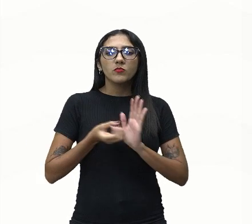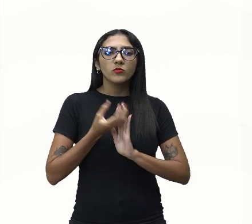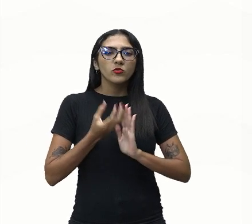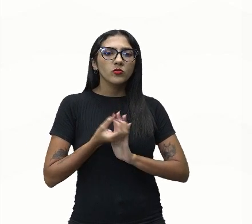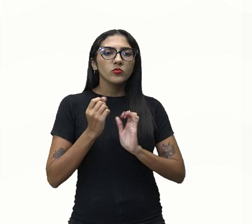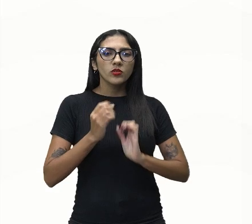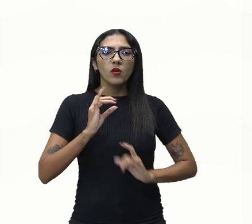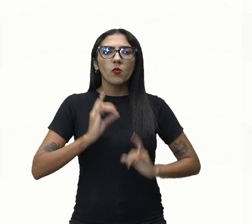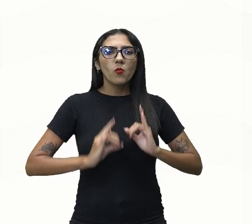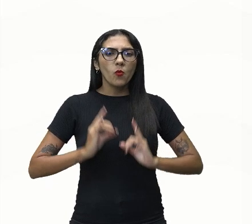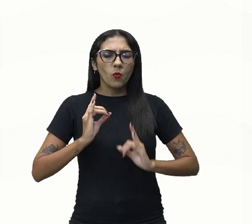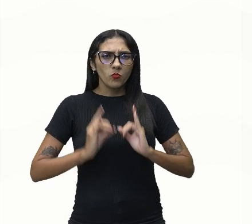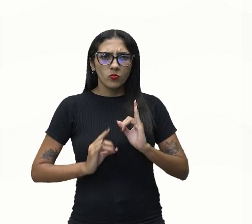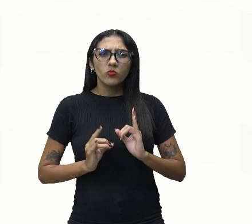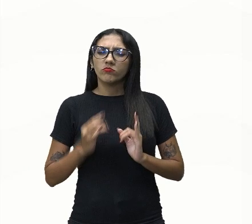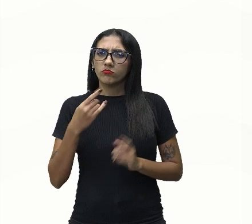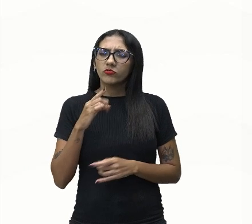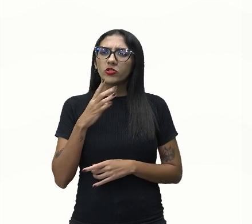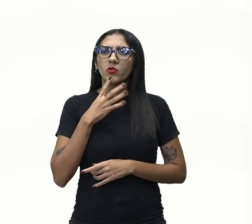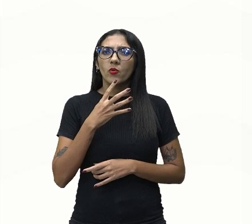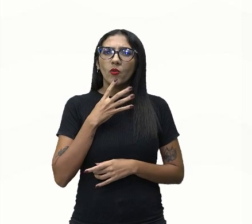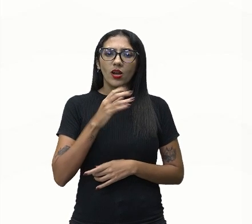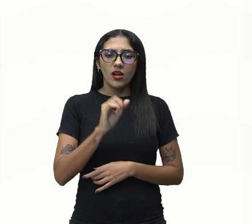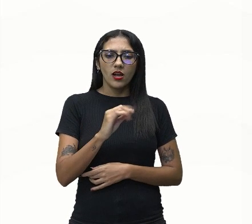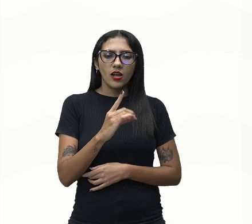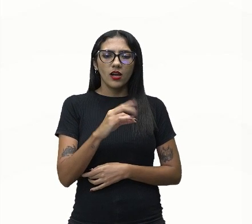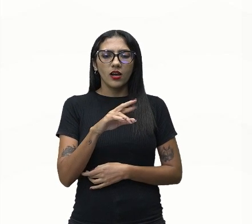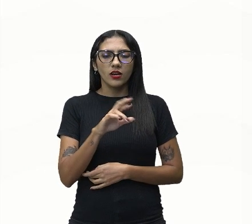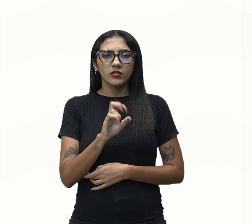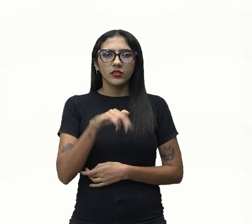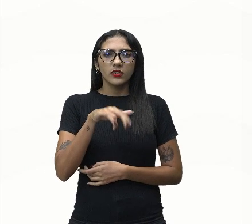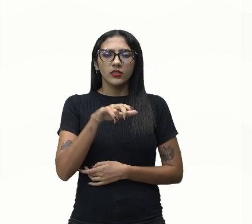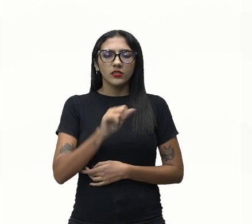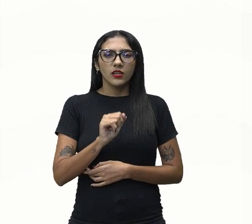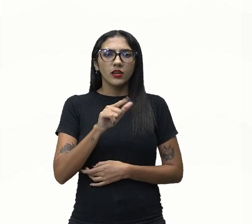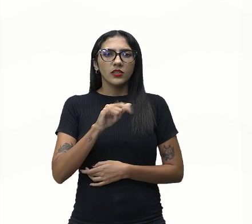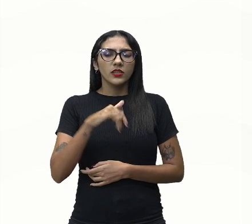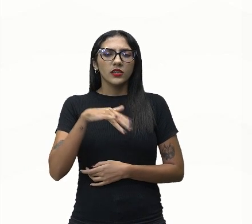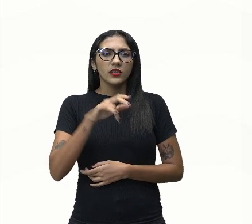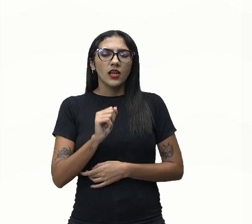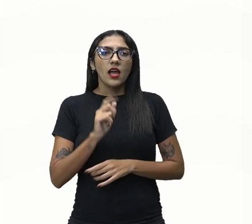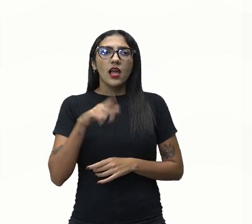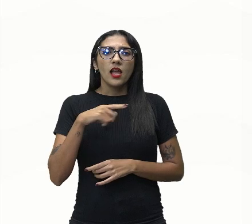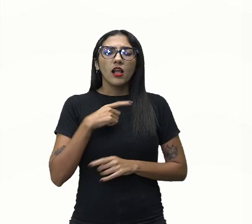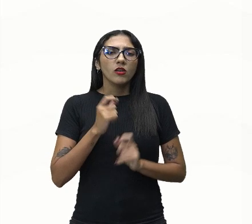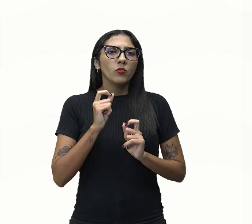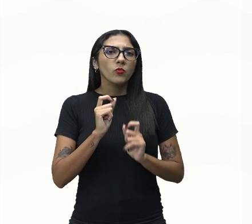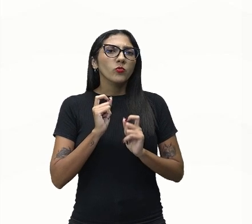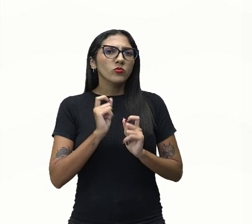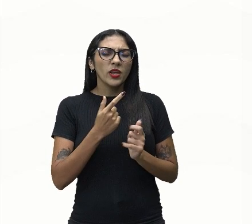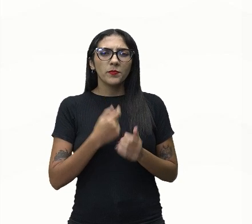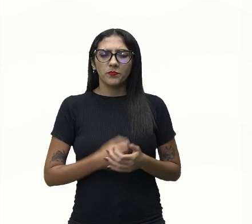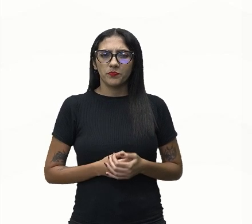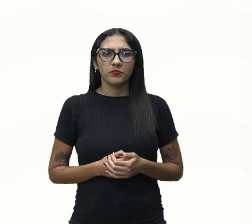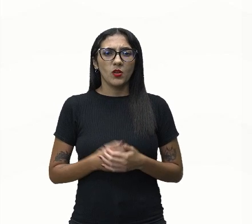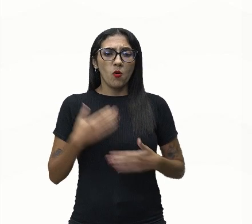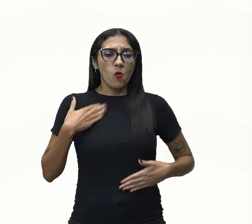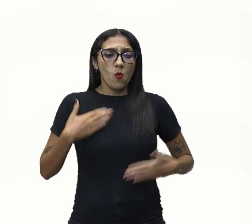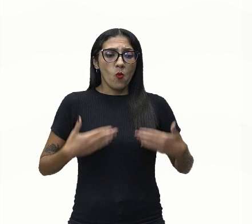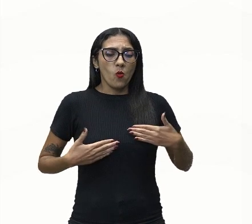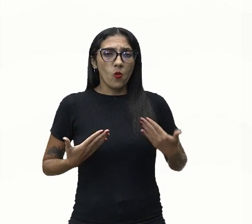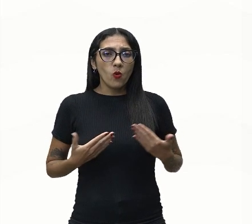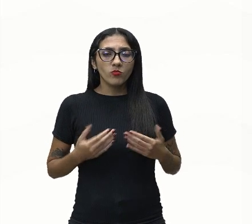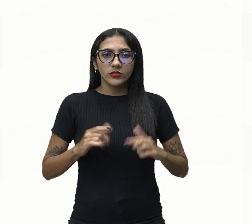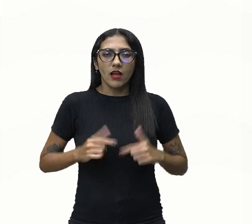hormônio bem conhecido, que é a adrenalina. É o hormônio que prepara o corpo para a ação, né? Então, a gente